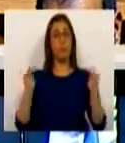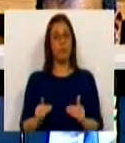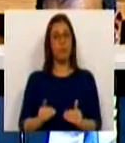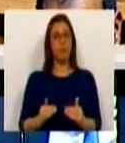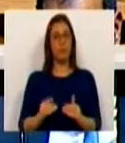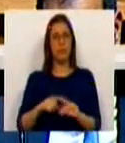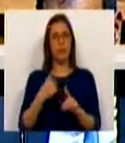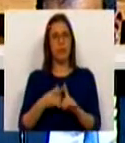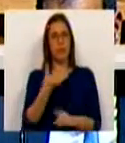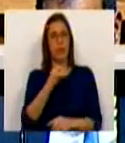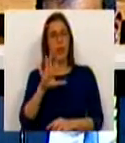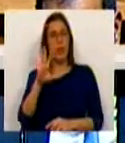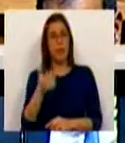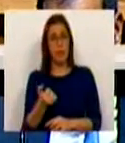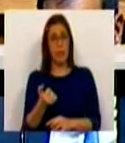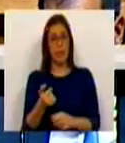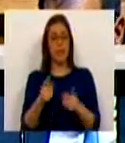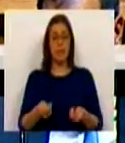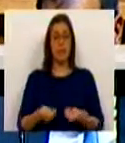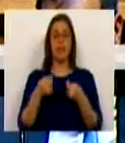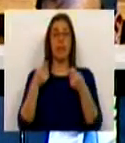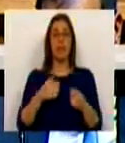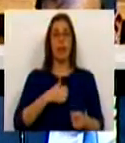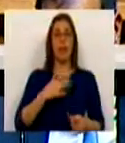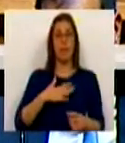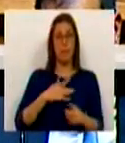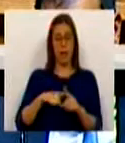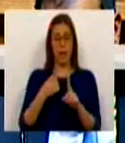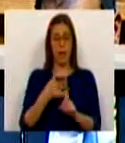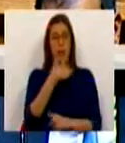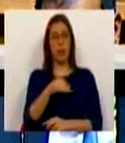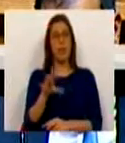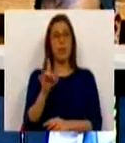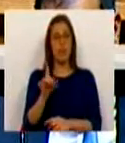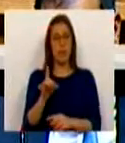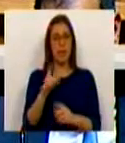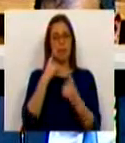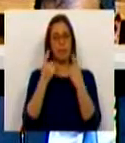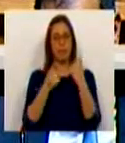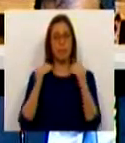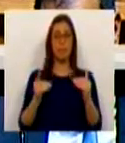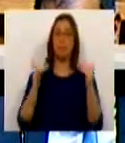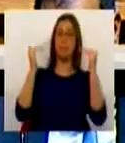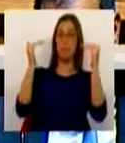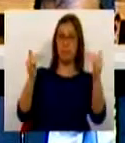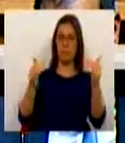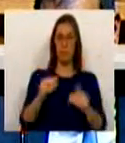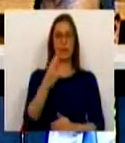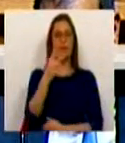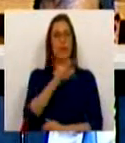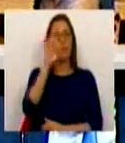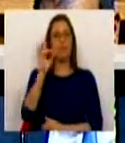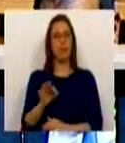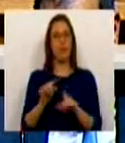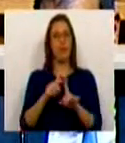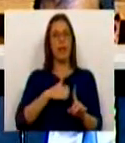caiu em 2015 e o investimento empresarial em 2016 é revisto em alta dos 3%